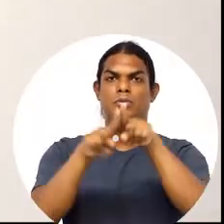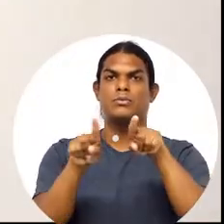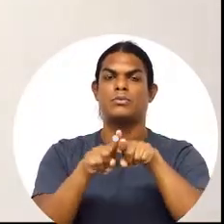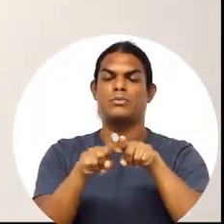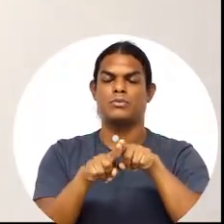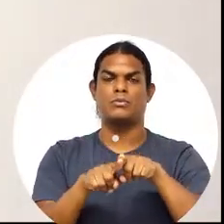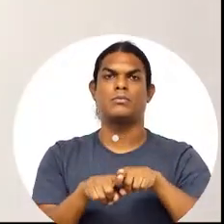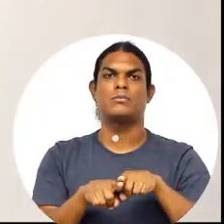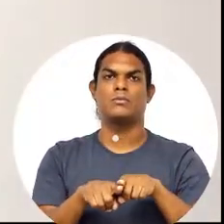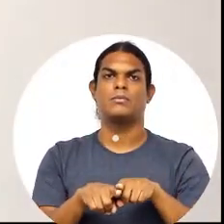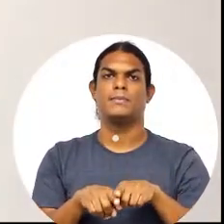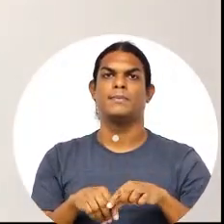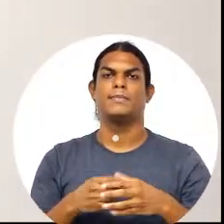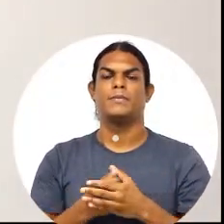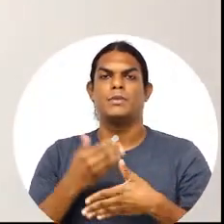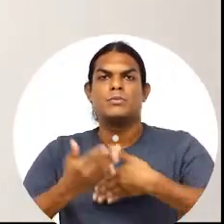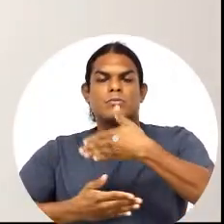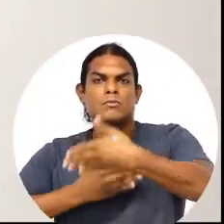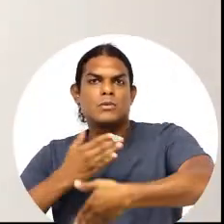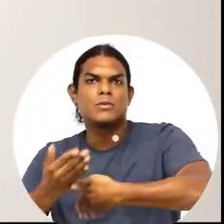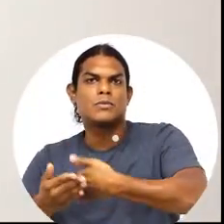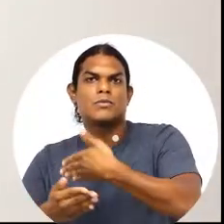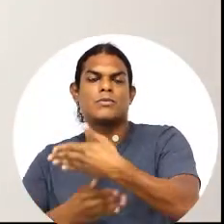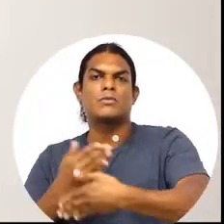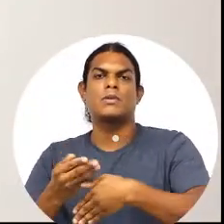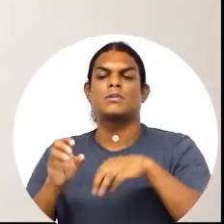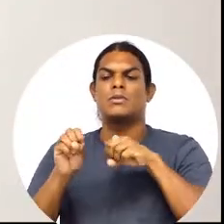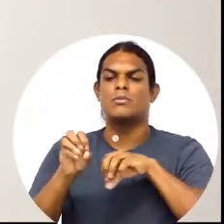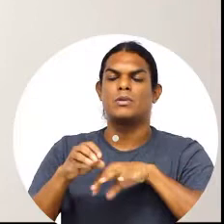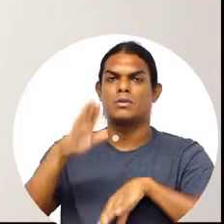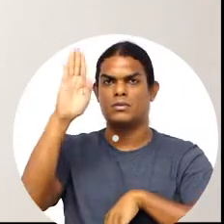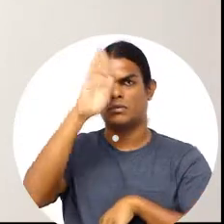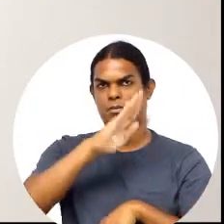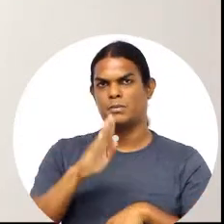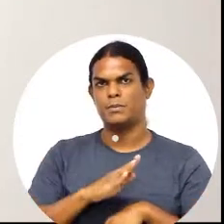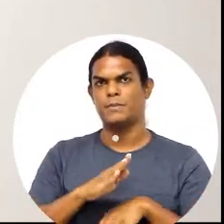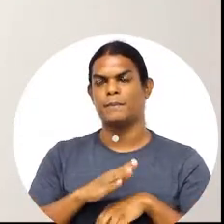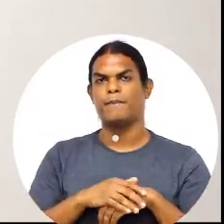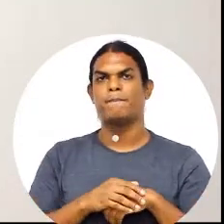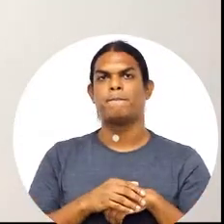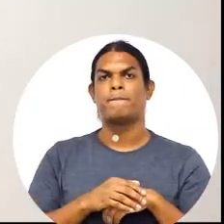aprendizado, buscando sempre um pensar muito mais crítico, muito mais participativo.